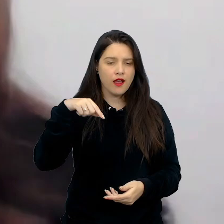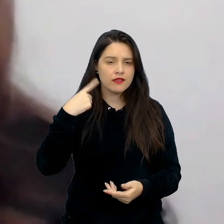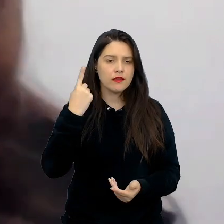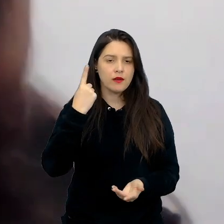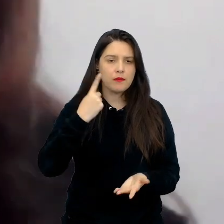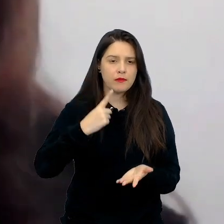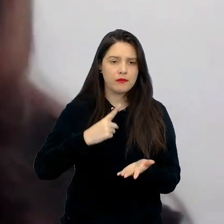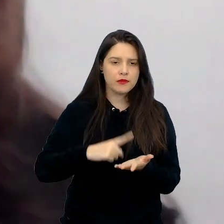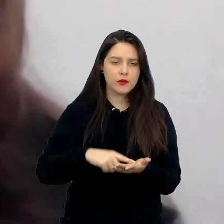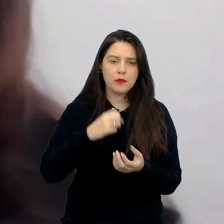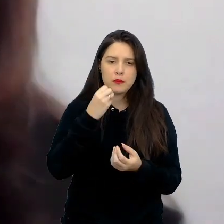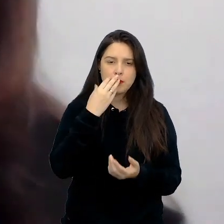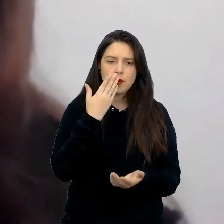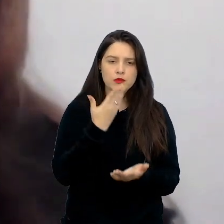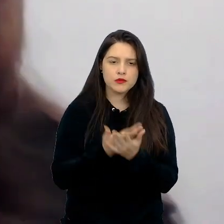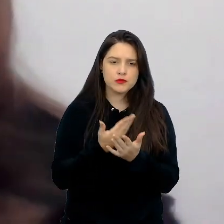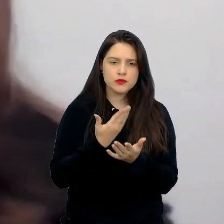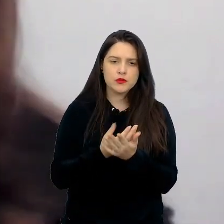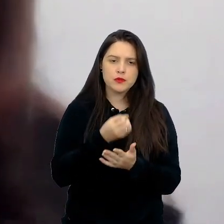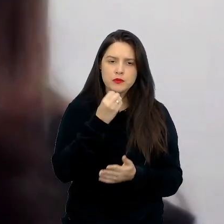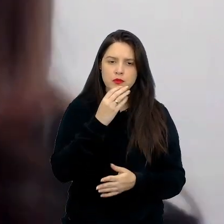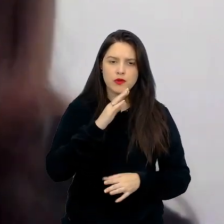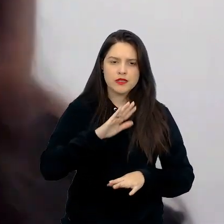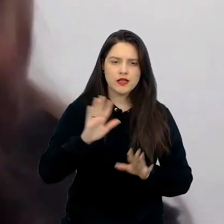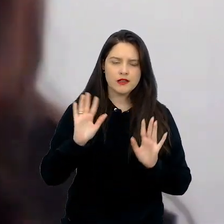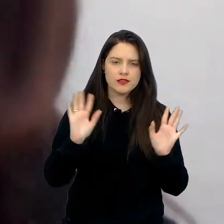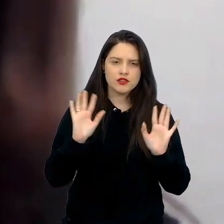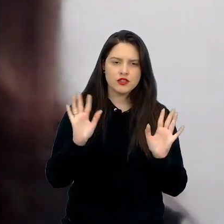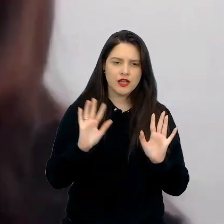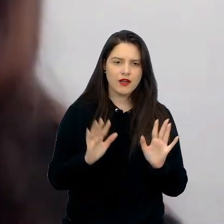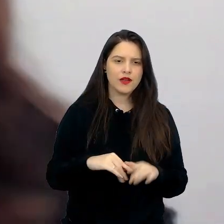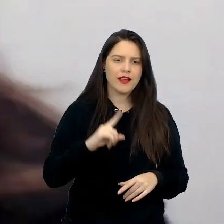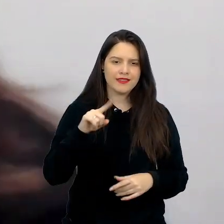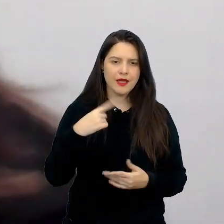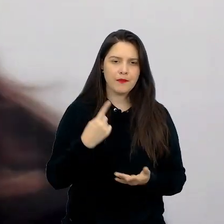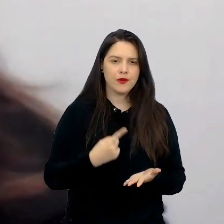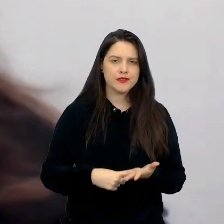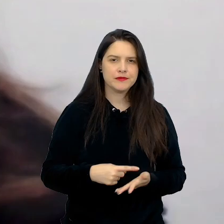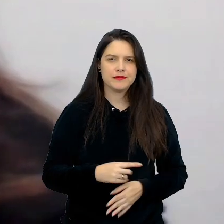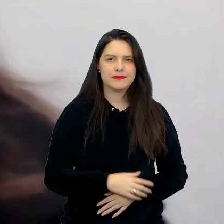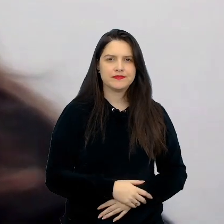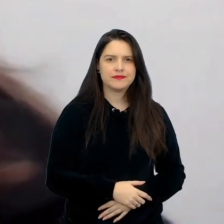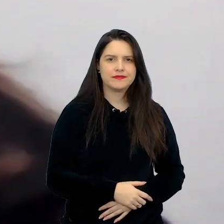a próxima, bons estudos, boas aulas e tchau. Até a próxima.